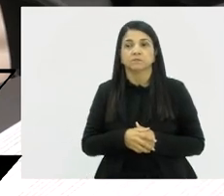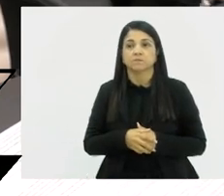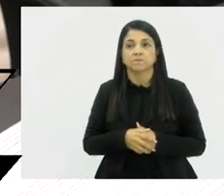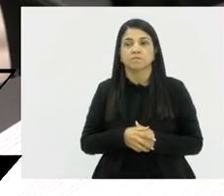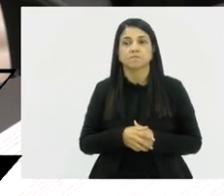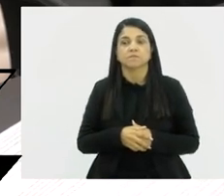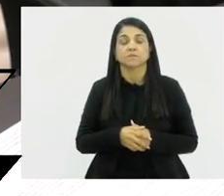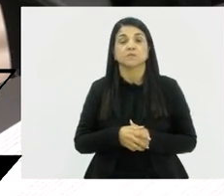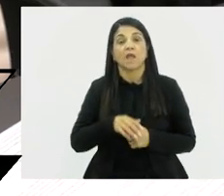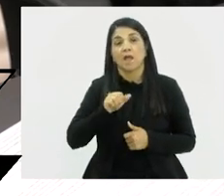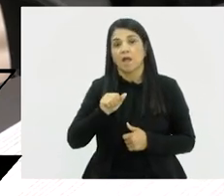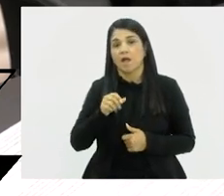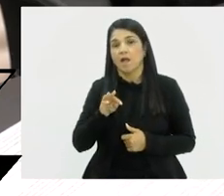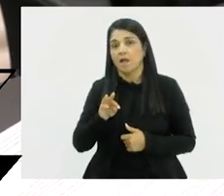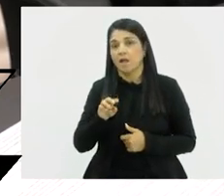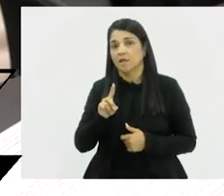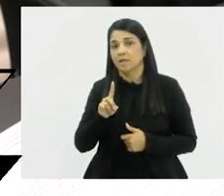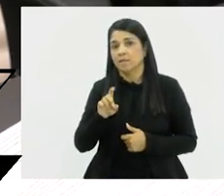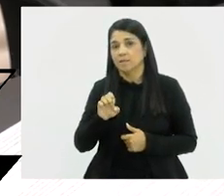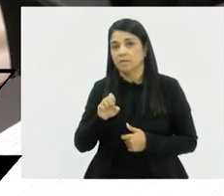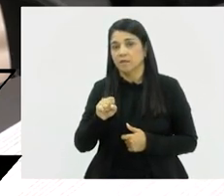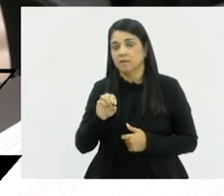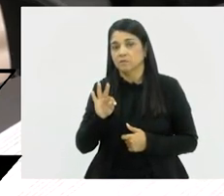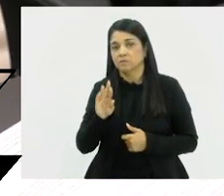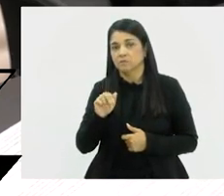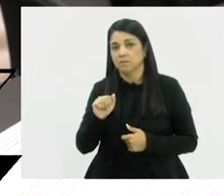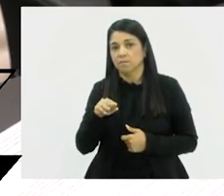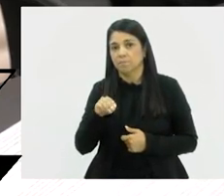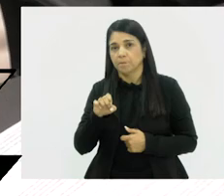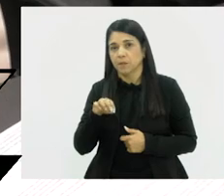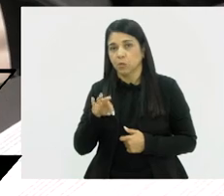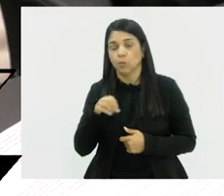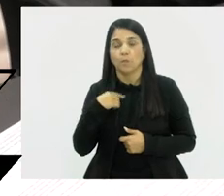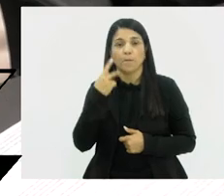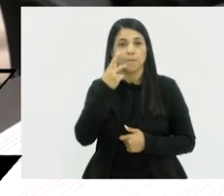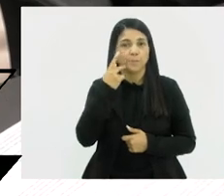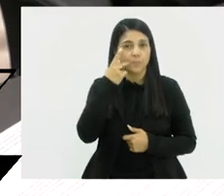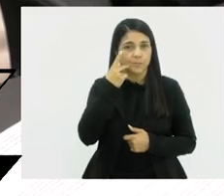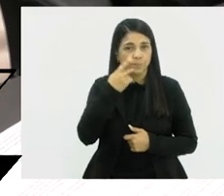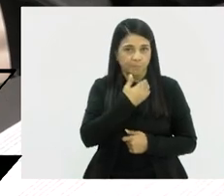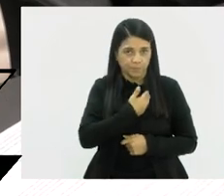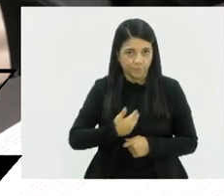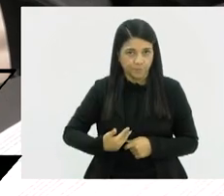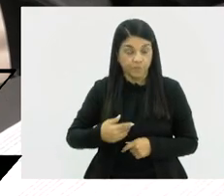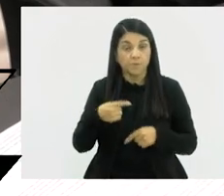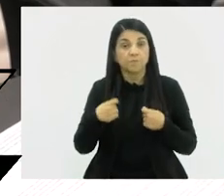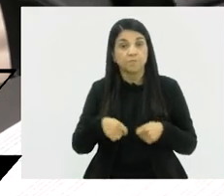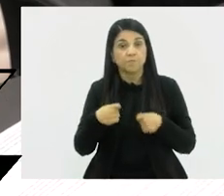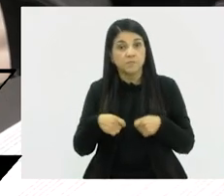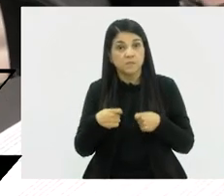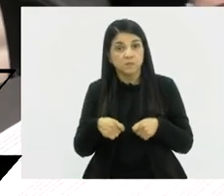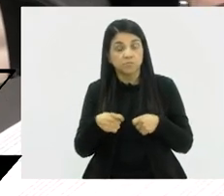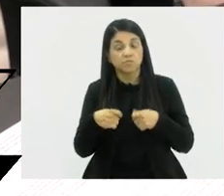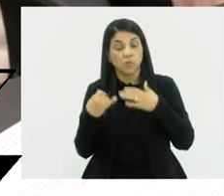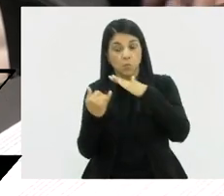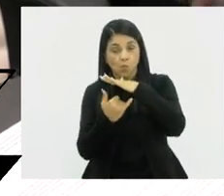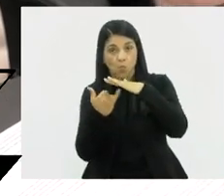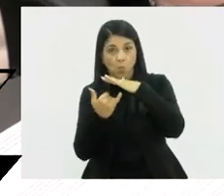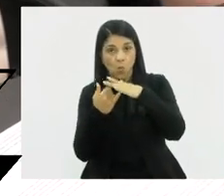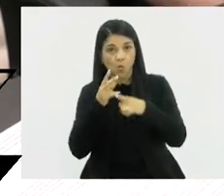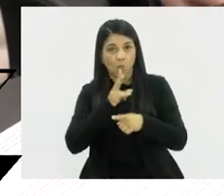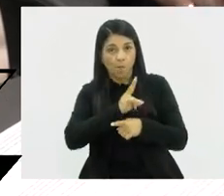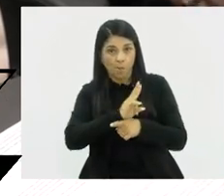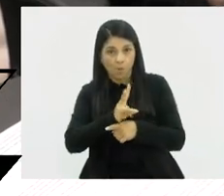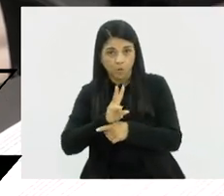o adestramento também como uma política pública, como aqui bem falado. É preciso que o órgão de